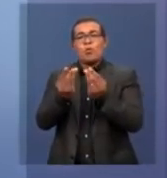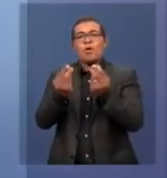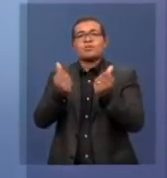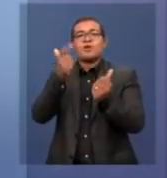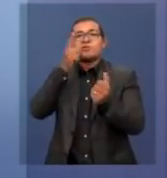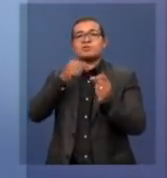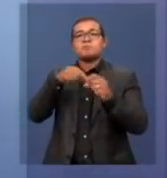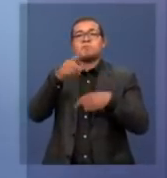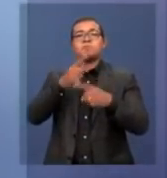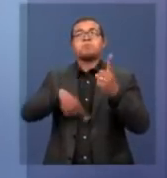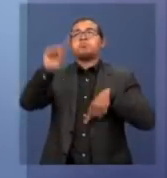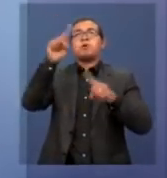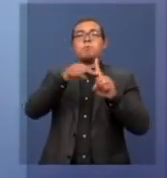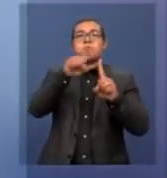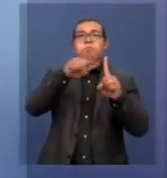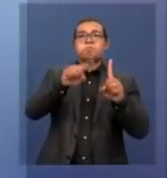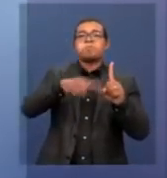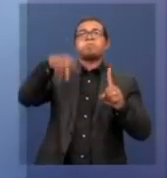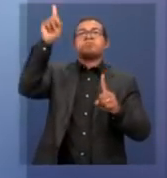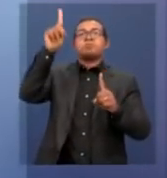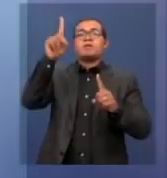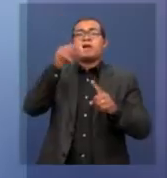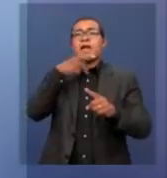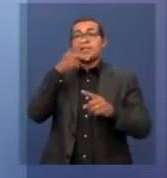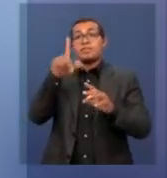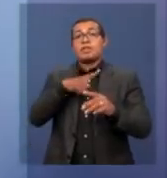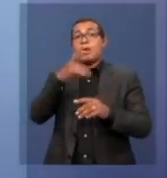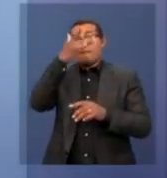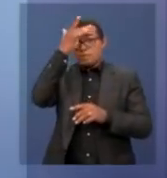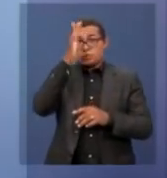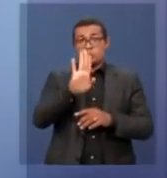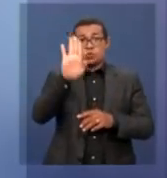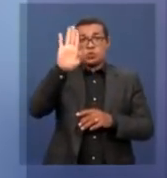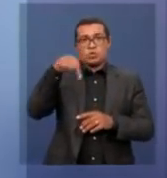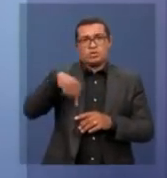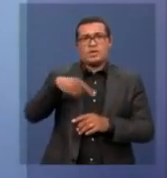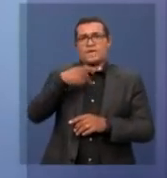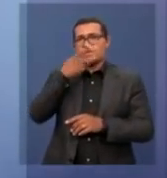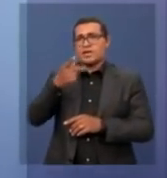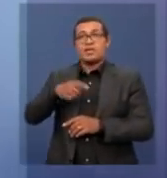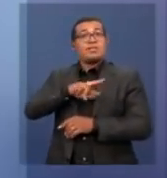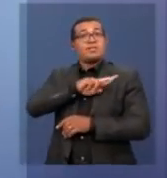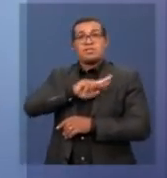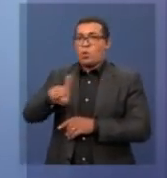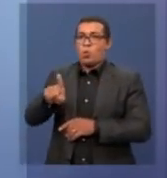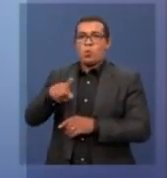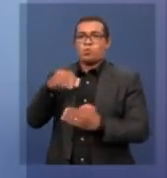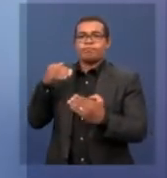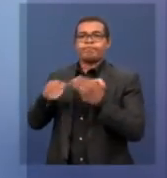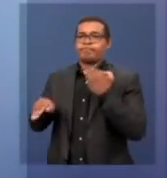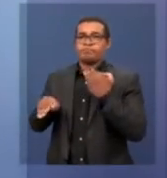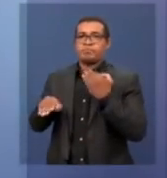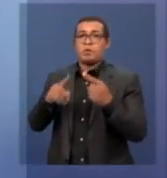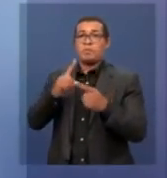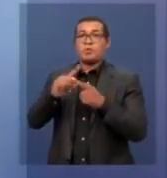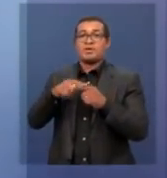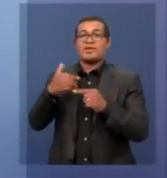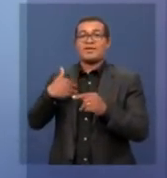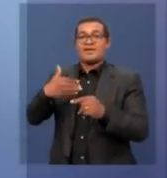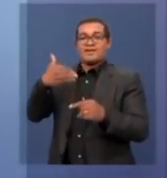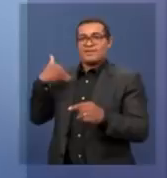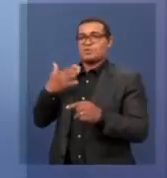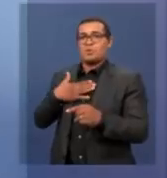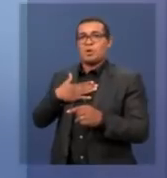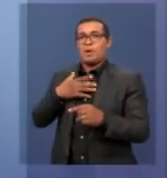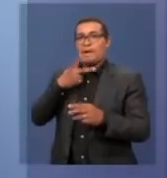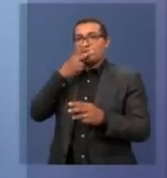de ter candidato que fala que não nós recebemos 11 uma herança é maldita do governo anterior que não permitiu que ele crescesse